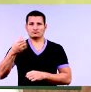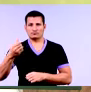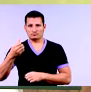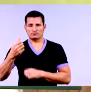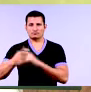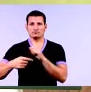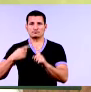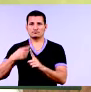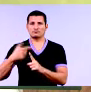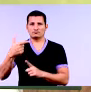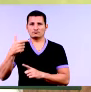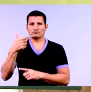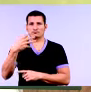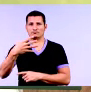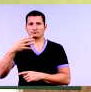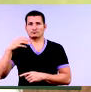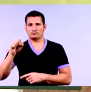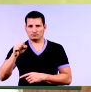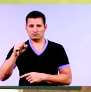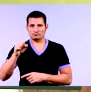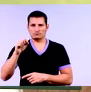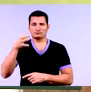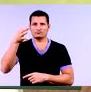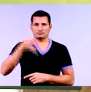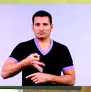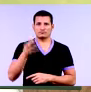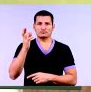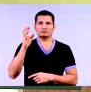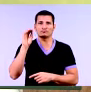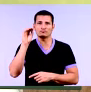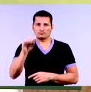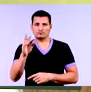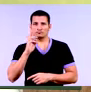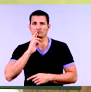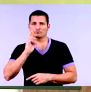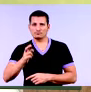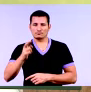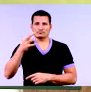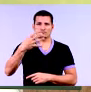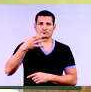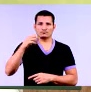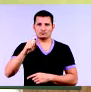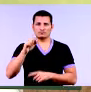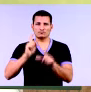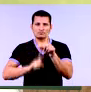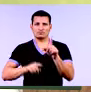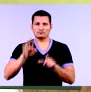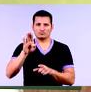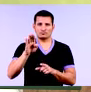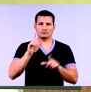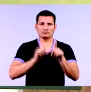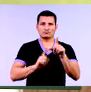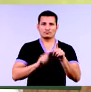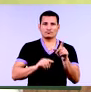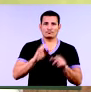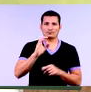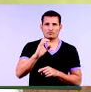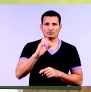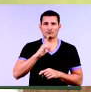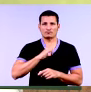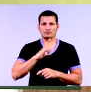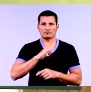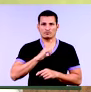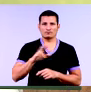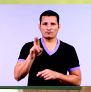2, 48. Então, acertou quem colocou 48 na letra B. E a letra C, a gente tem